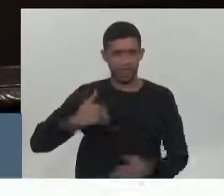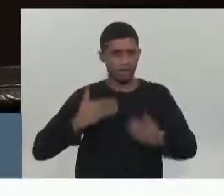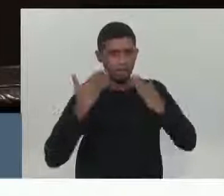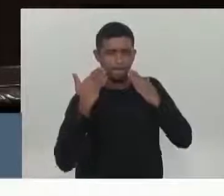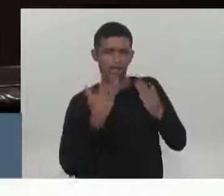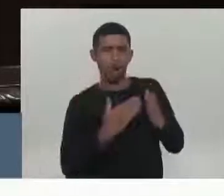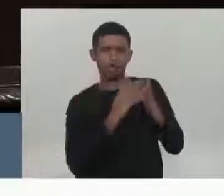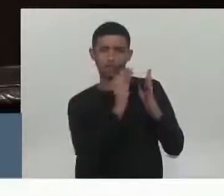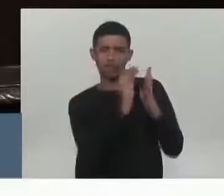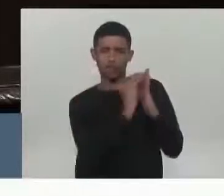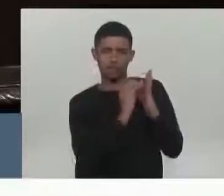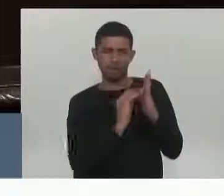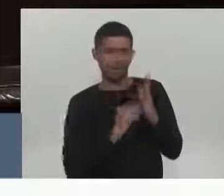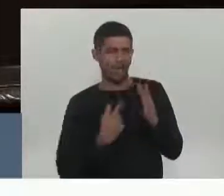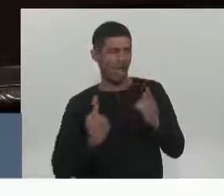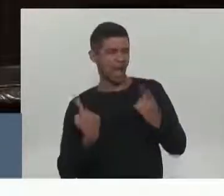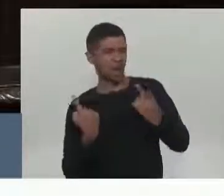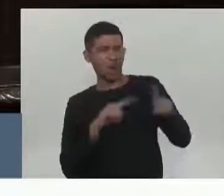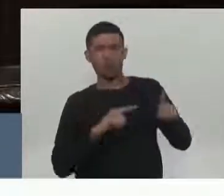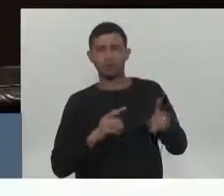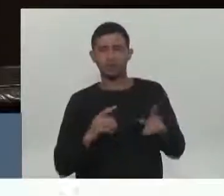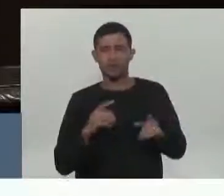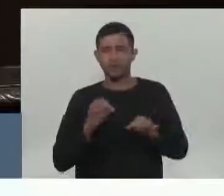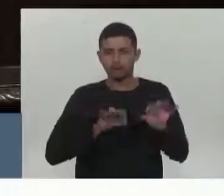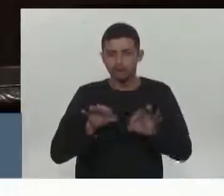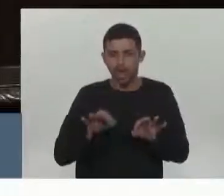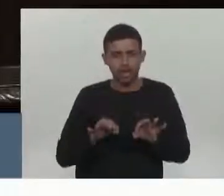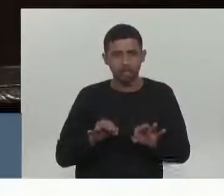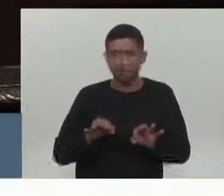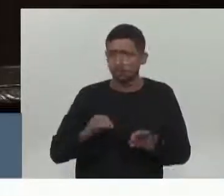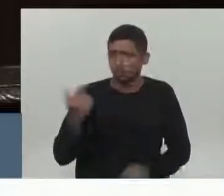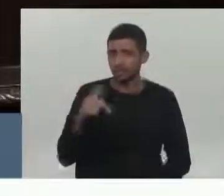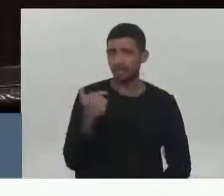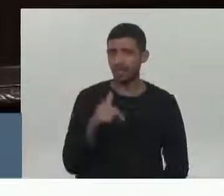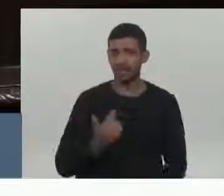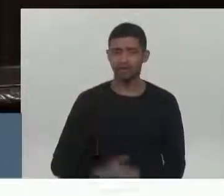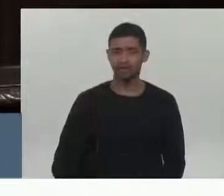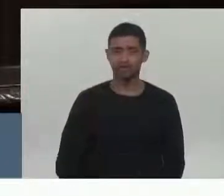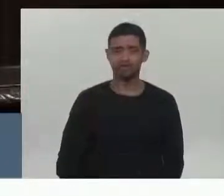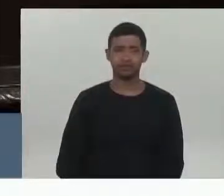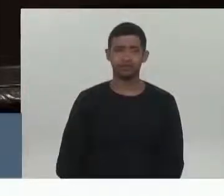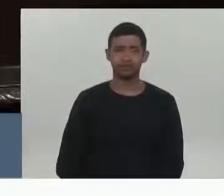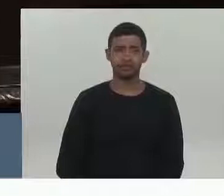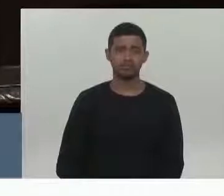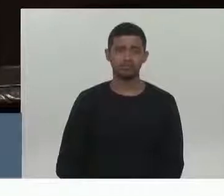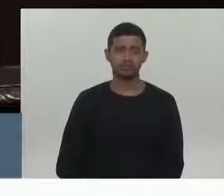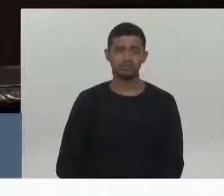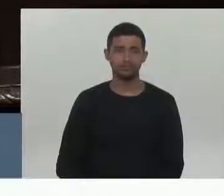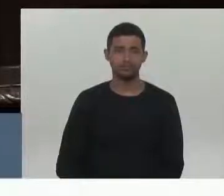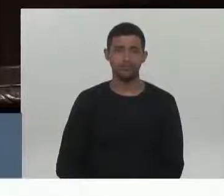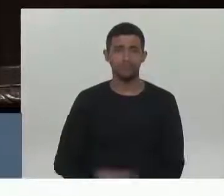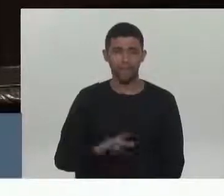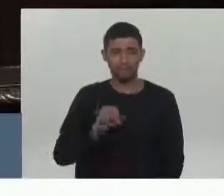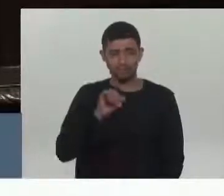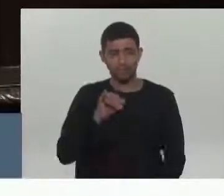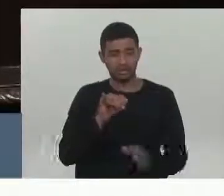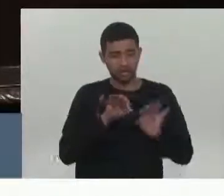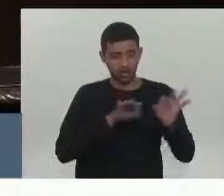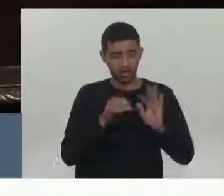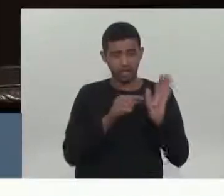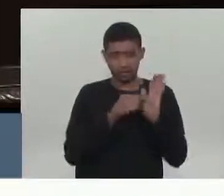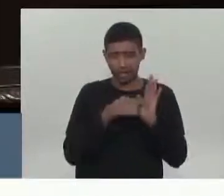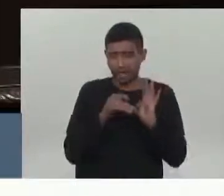parecer contrário ao projeto. Nenhum momento. O fato de fazê-lo autorizativo